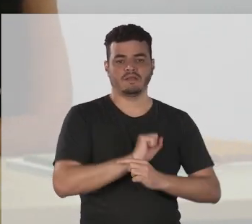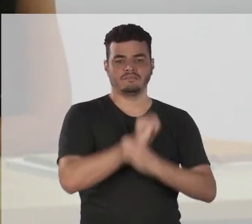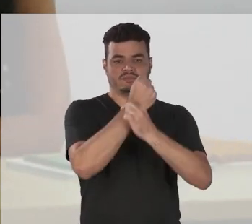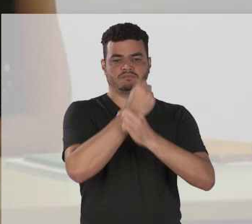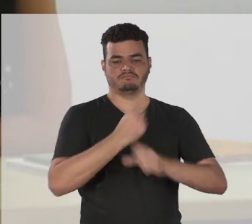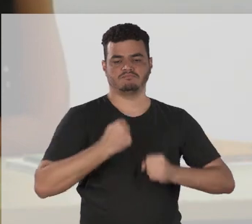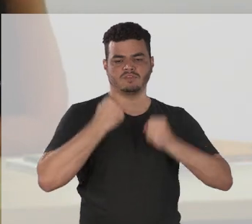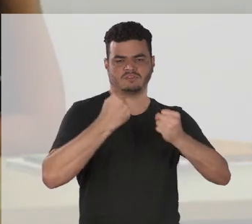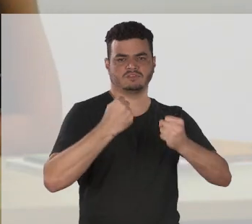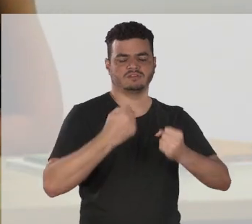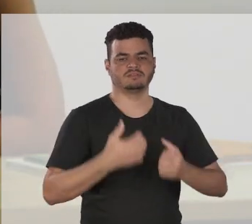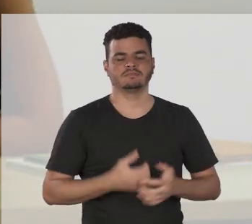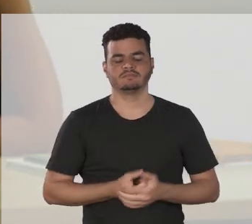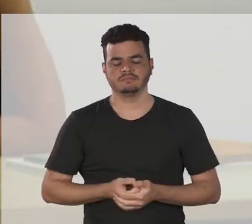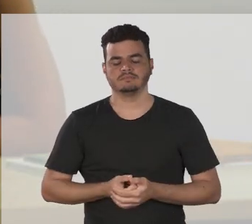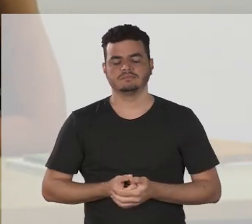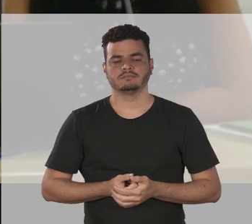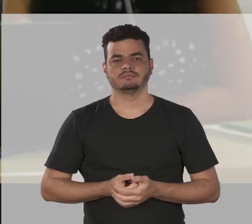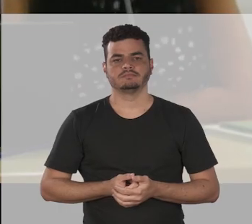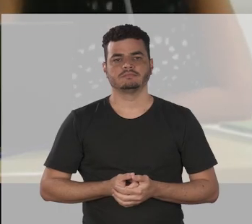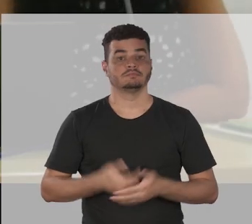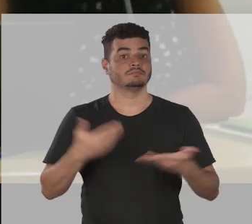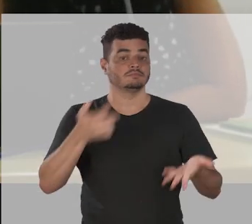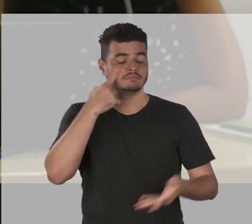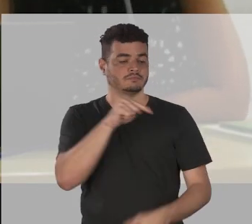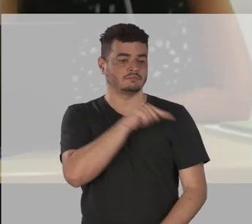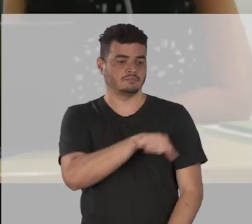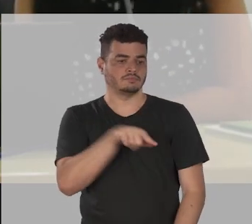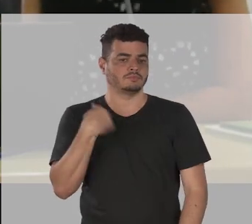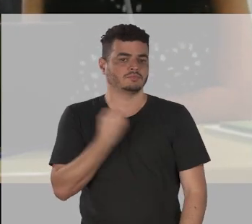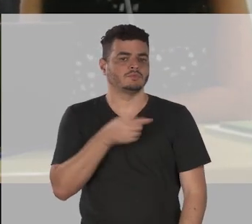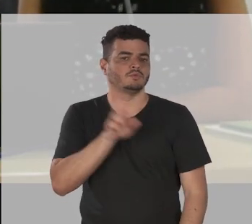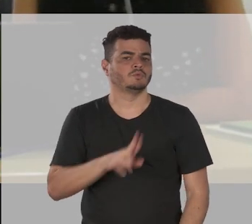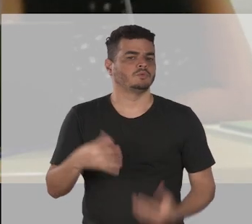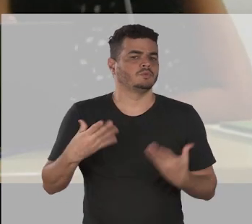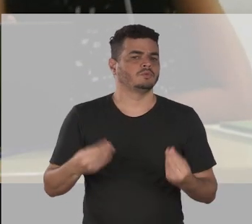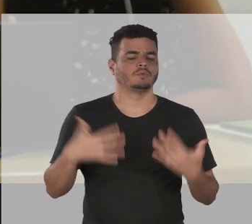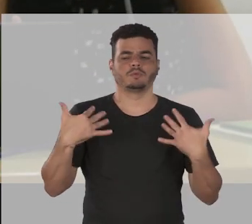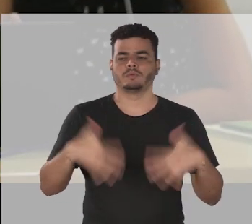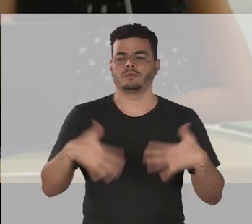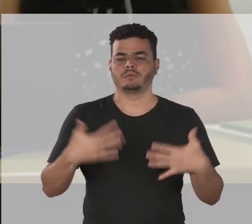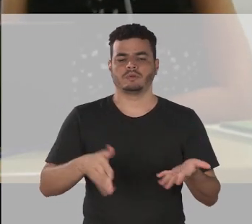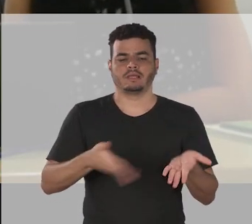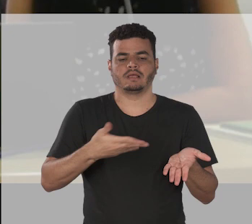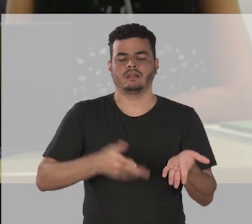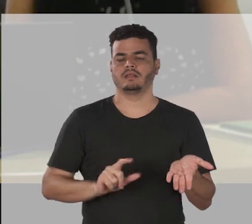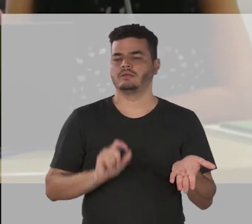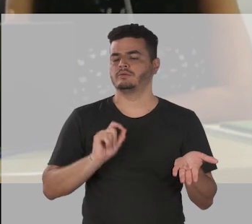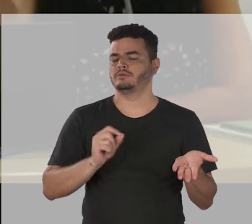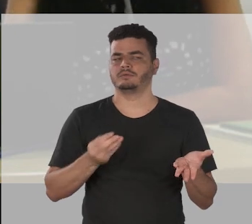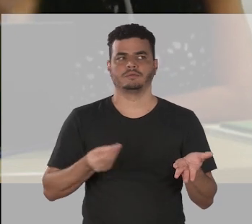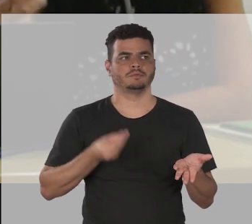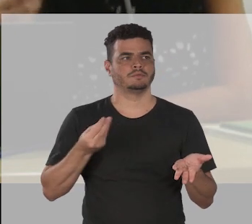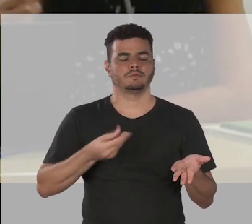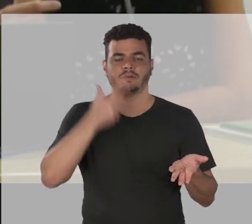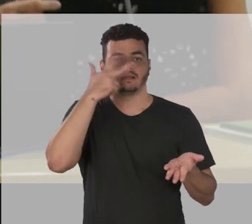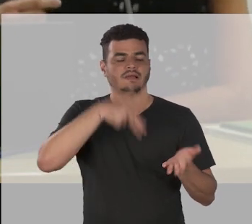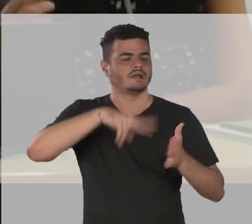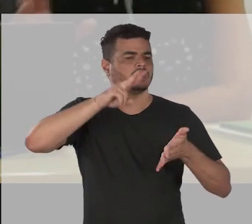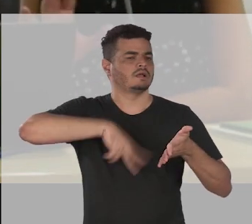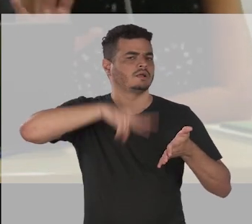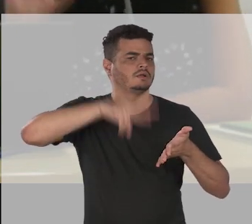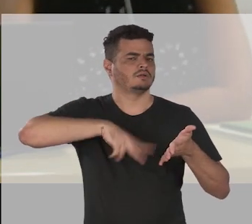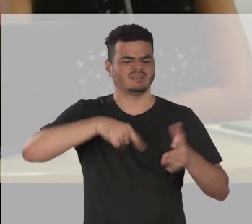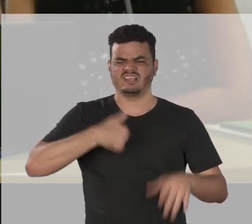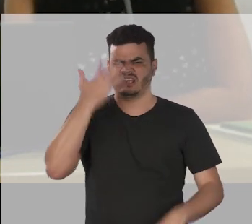né? E bom, esse se utilizou muito como livro de, digamos, de